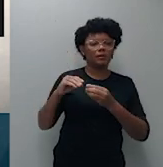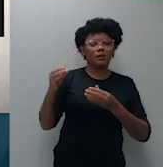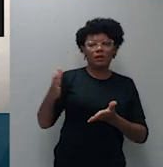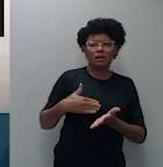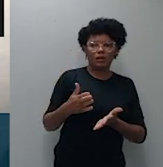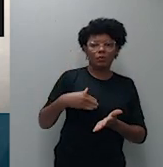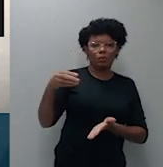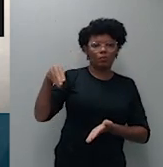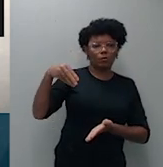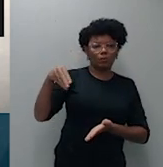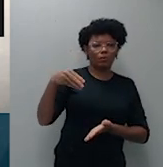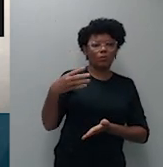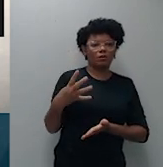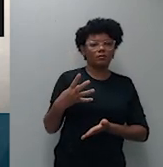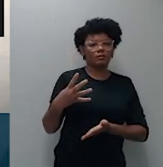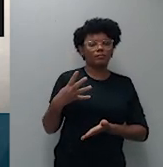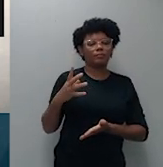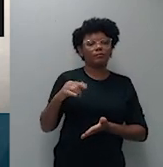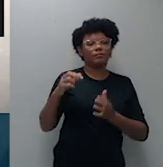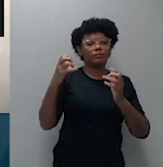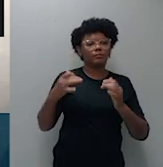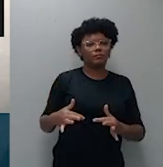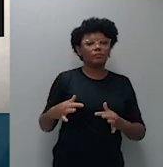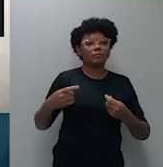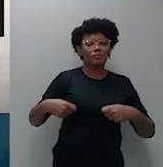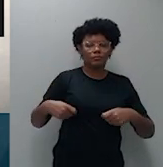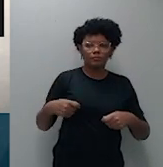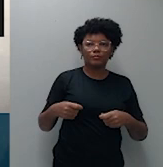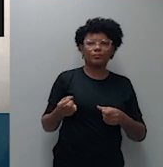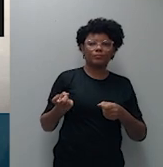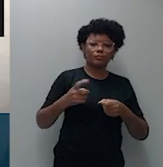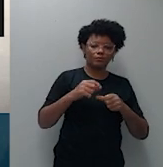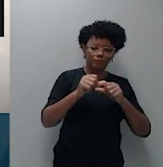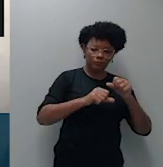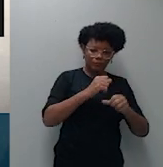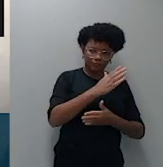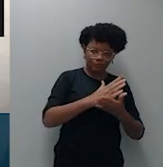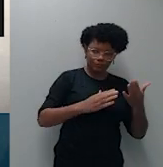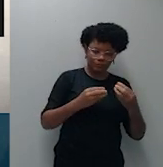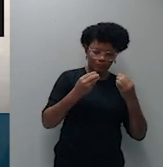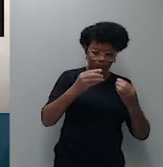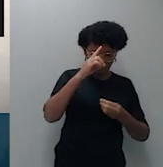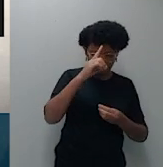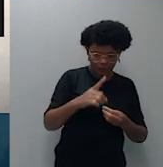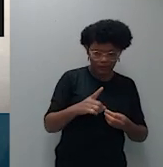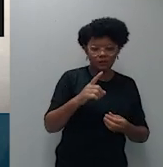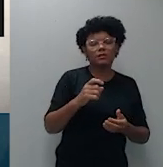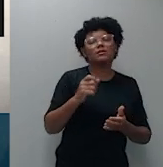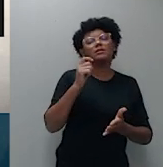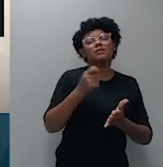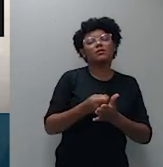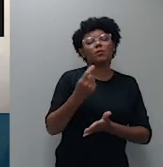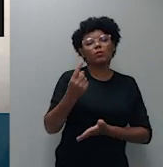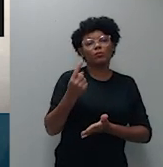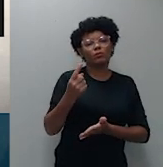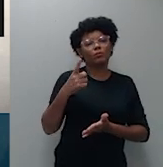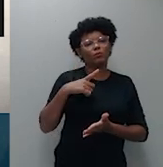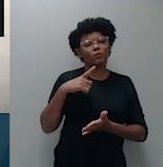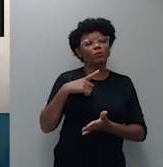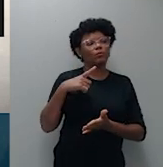lançada na quarta lá no material de caminhada da vossa excelência necessidade de reconsideração parcial da deliberação monocrática